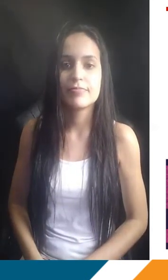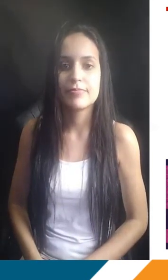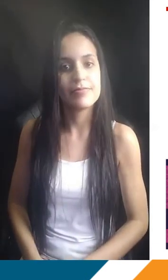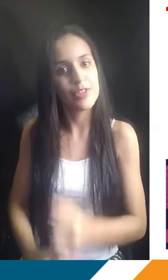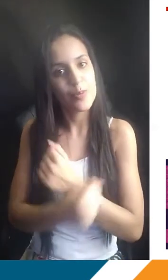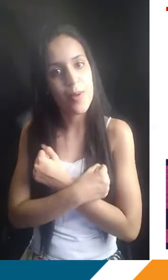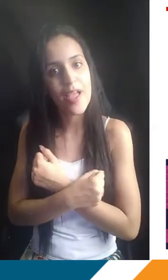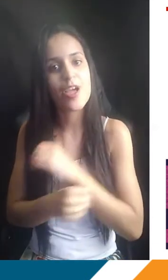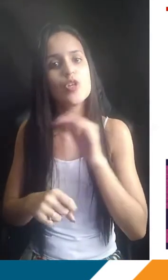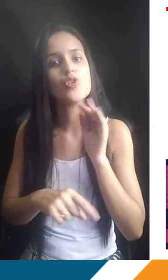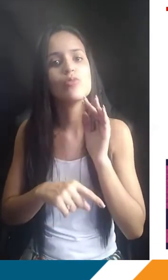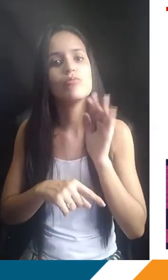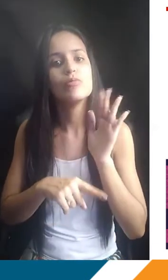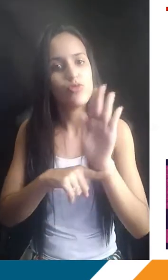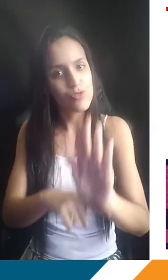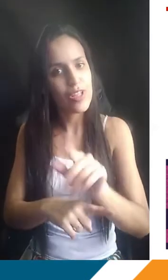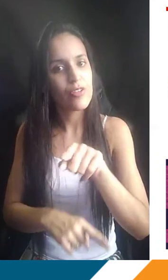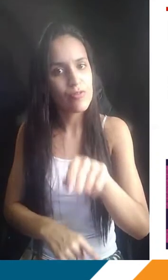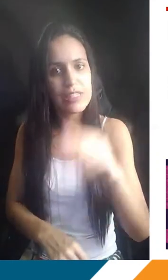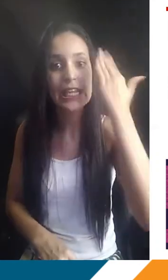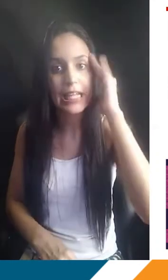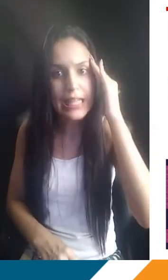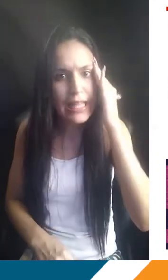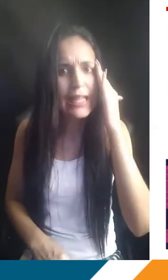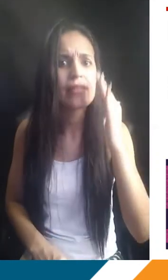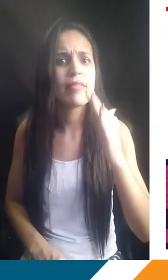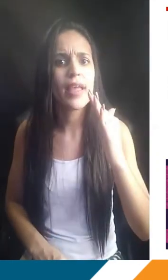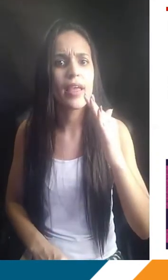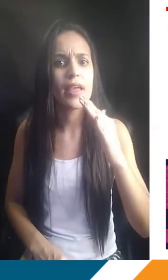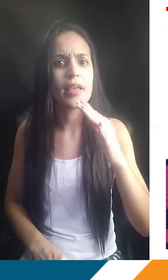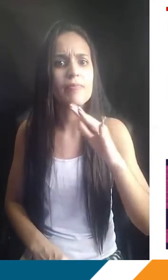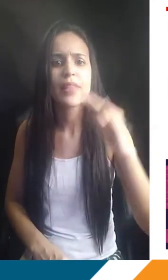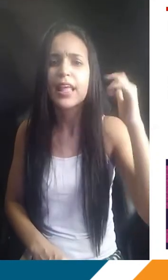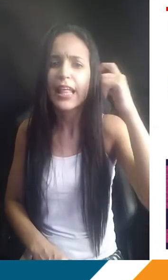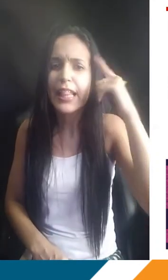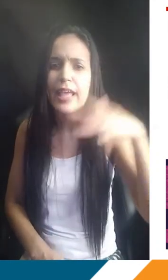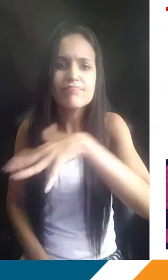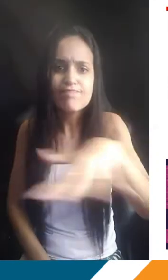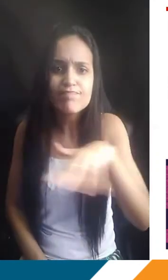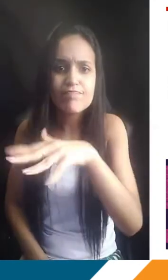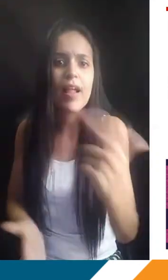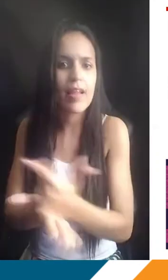panorama da literatura contemporânea, né, pensando aí a década de 50 até 90 do